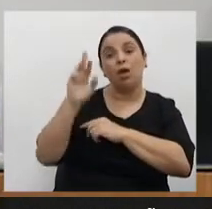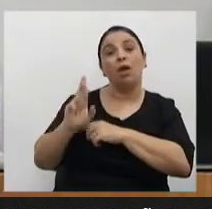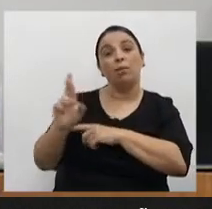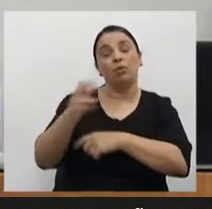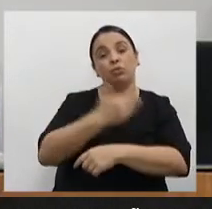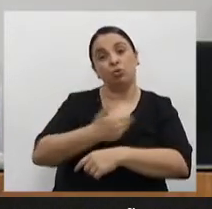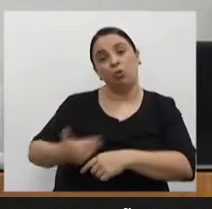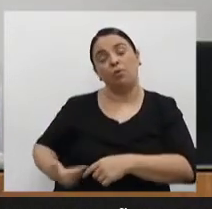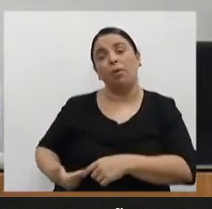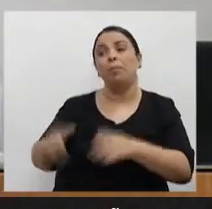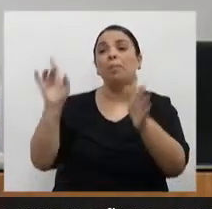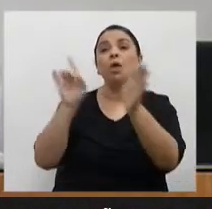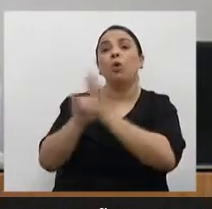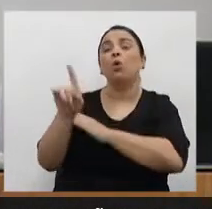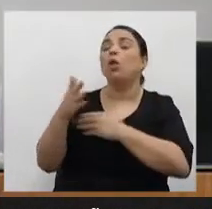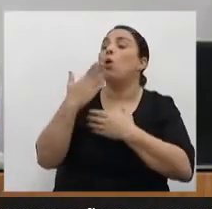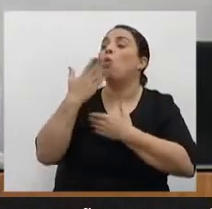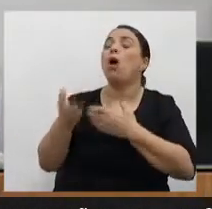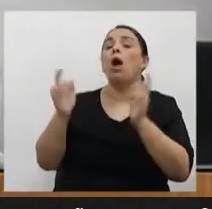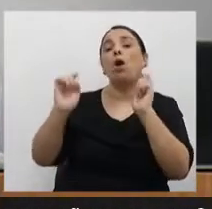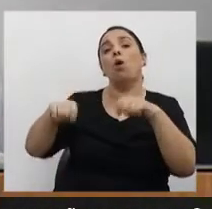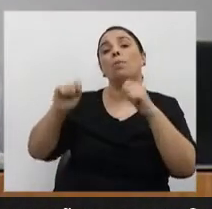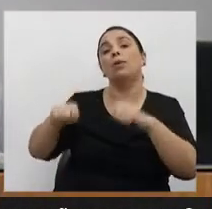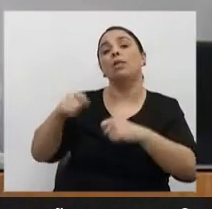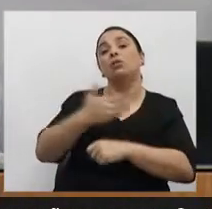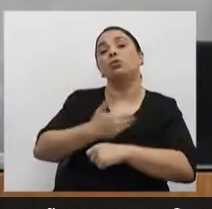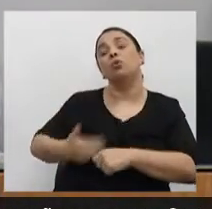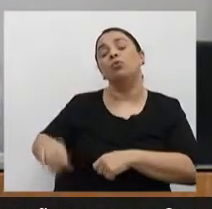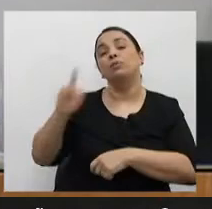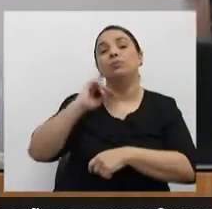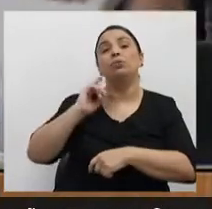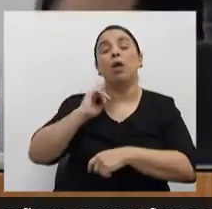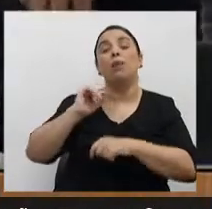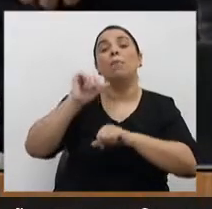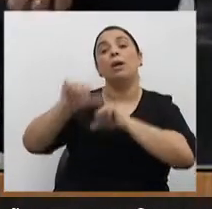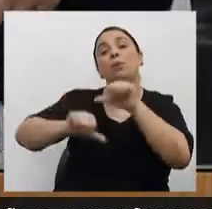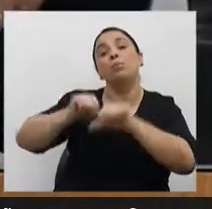do governo de Minas Gerais para mudar e fazer um plano de